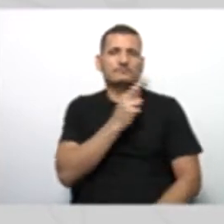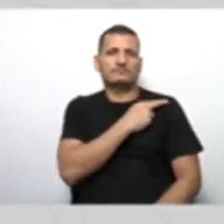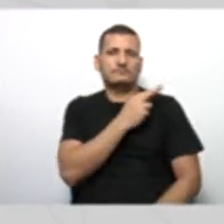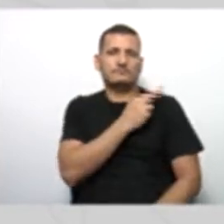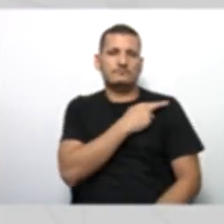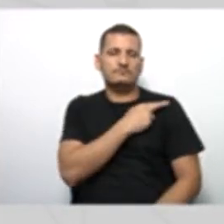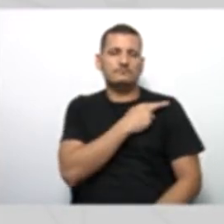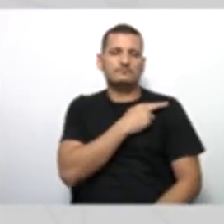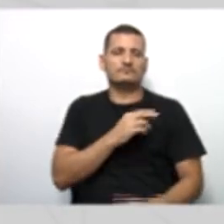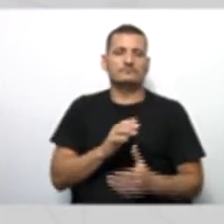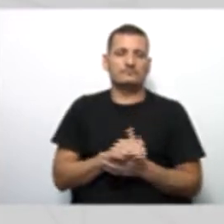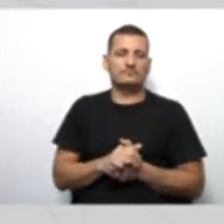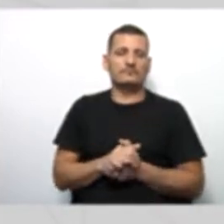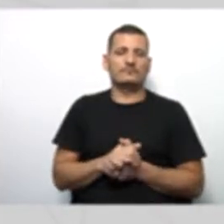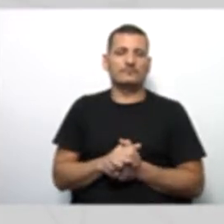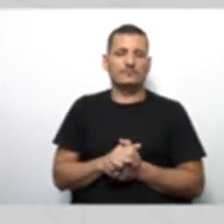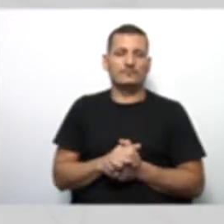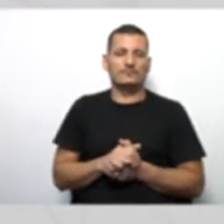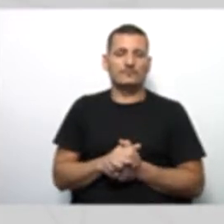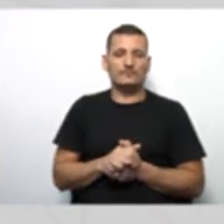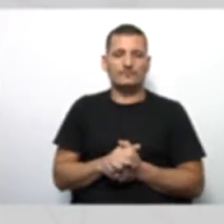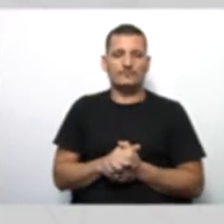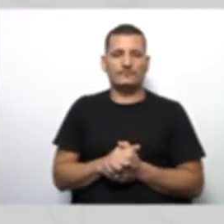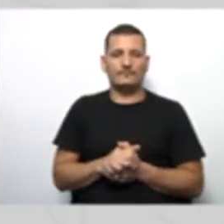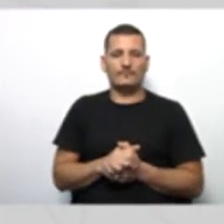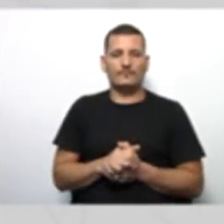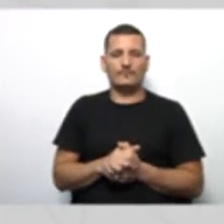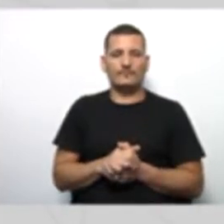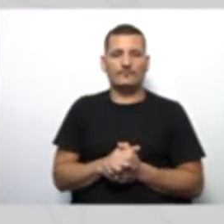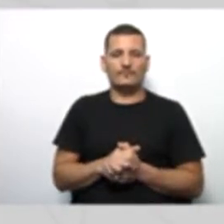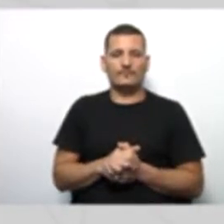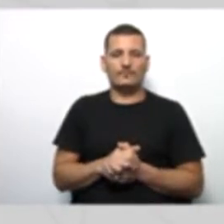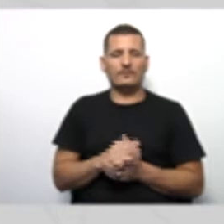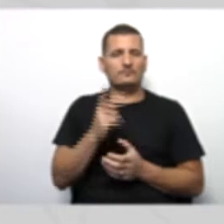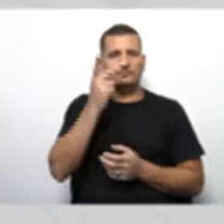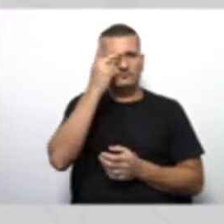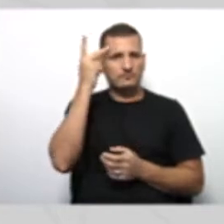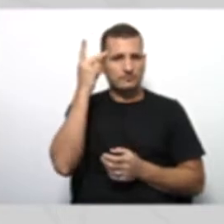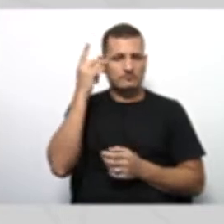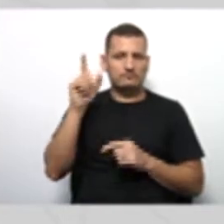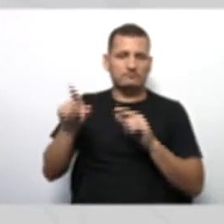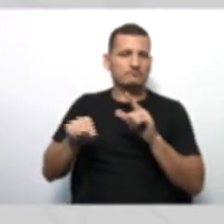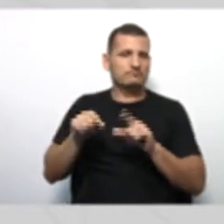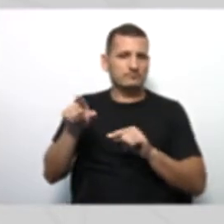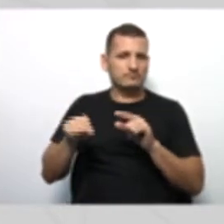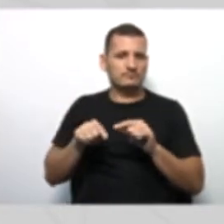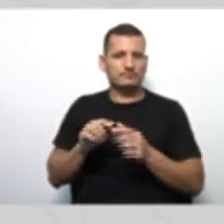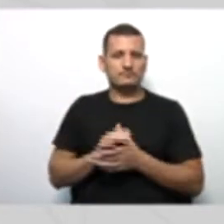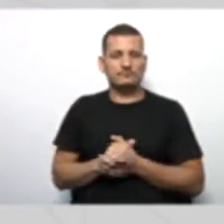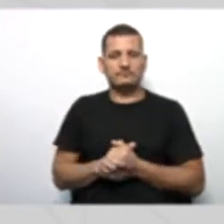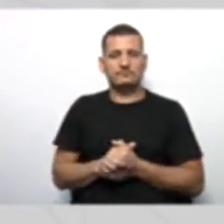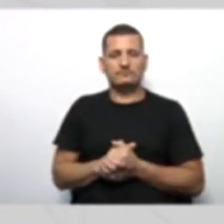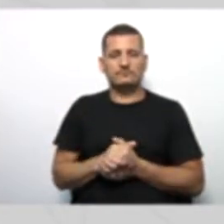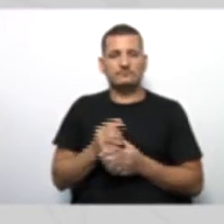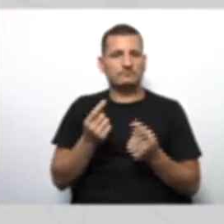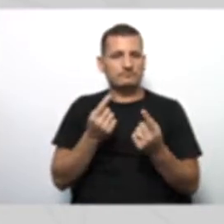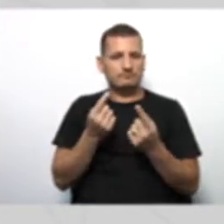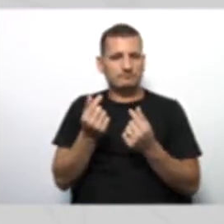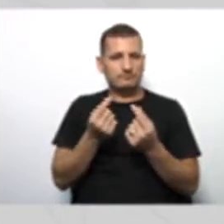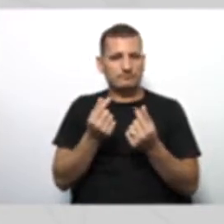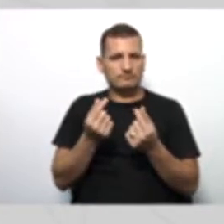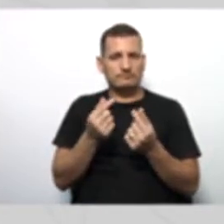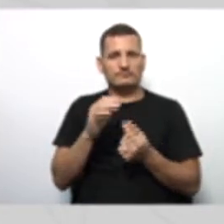para fora, né? Chutar aquele risco do nosso projeto? Pessoas, tá? Aí você vai colocar o nome de pessoas. O orçamento que